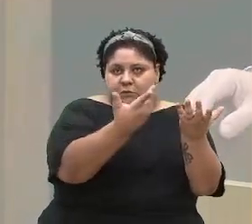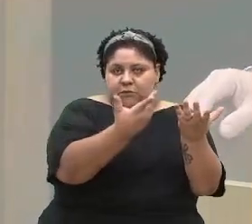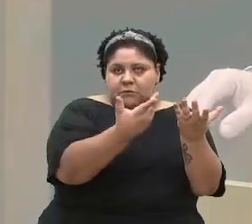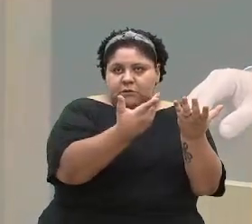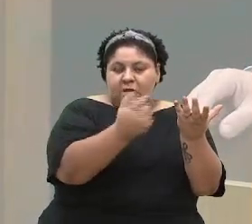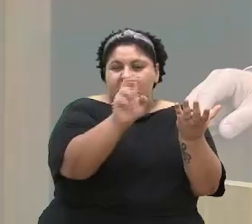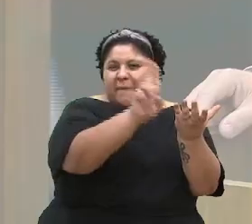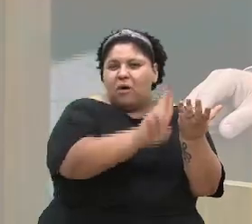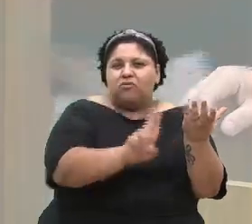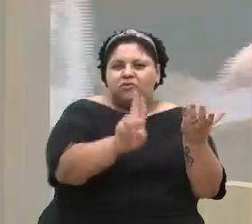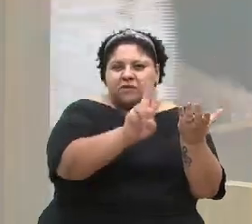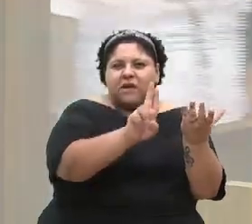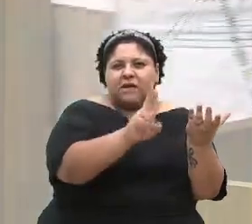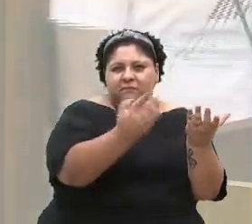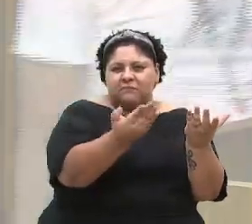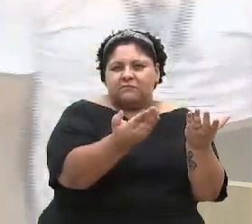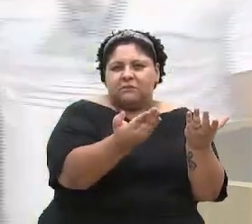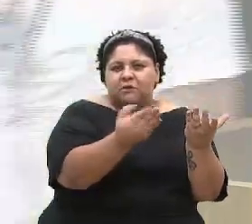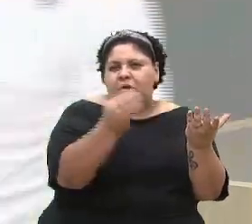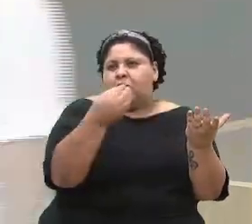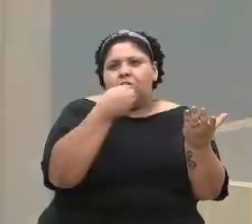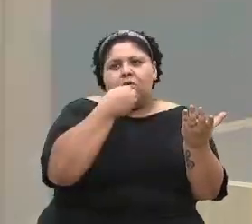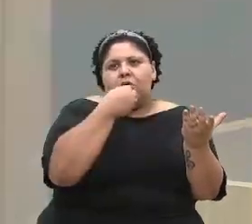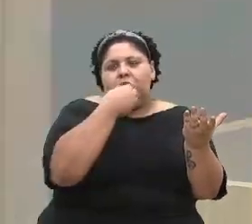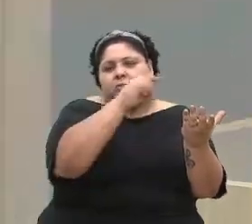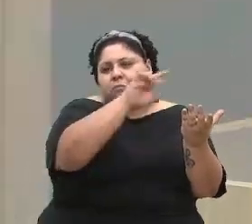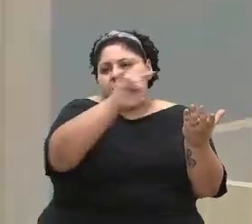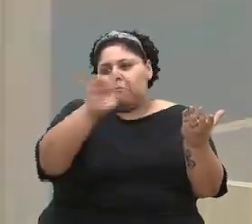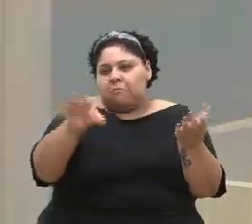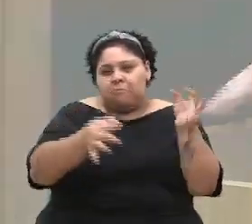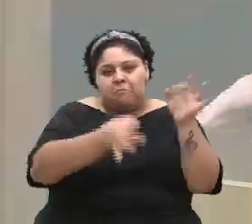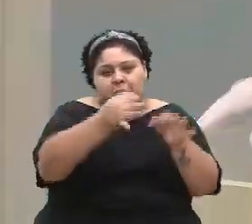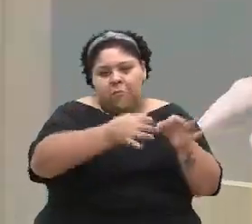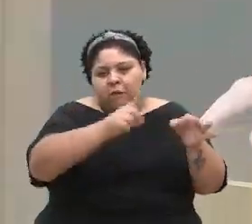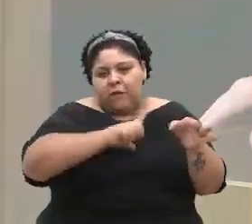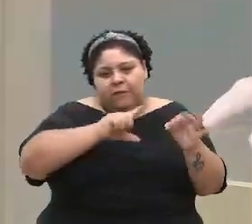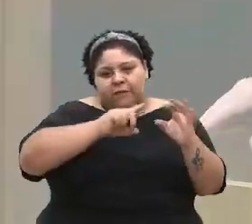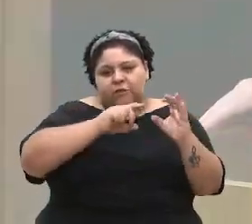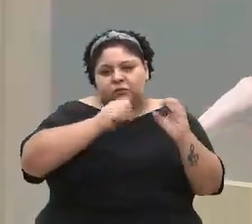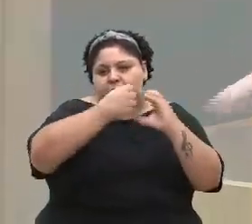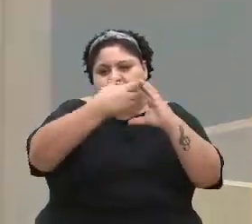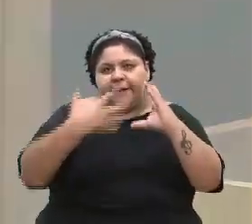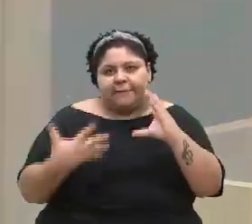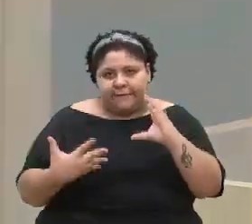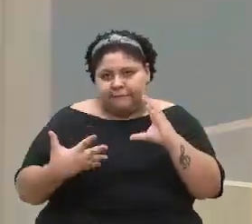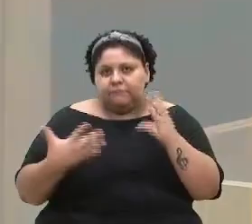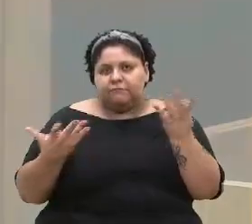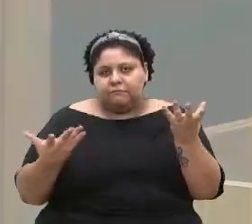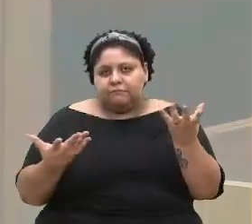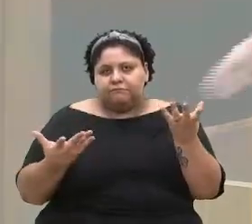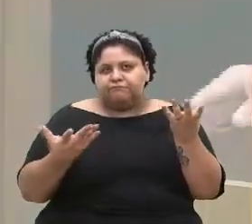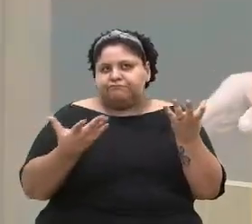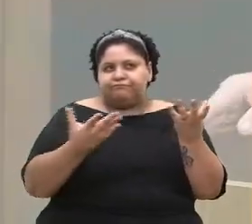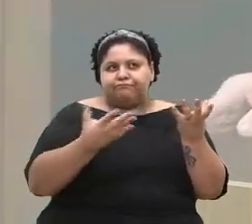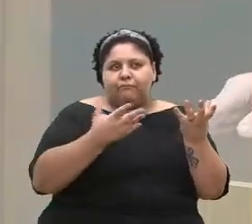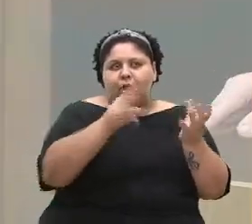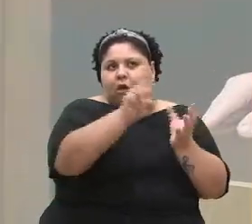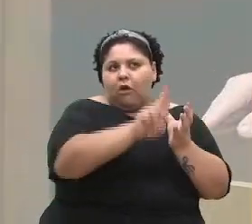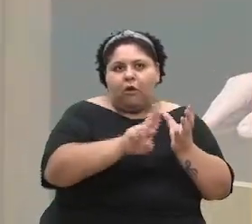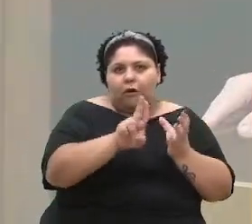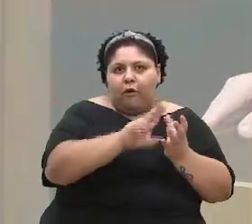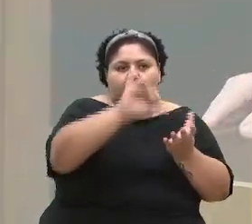uso. Né? Claro, cada modalidade jurídica tem a sua característica. A cessão de uso é o que os